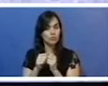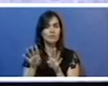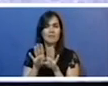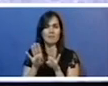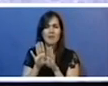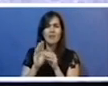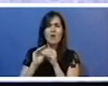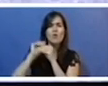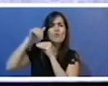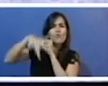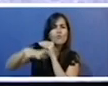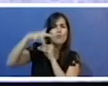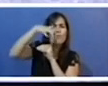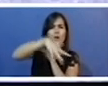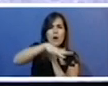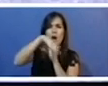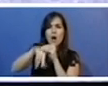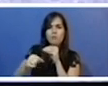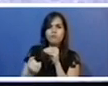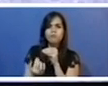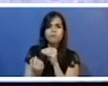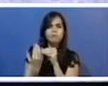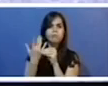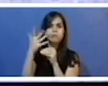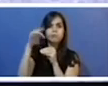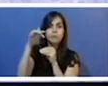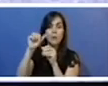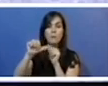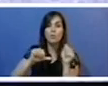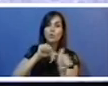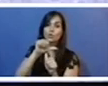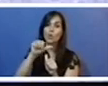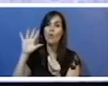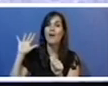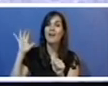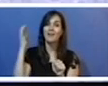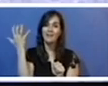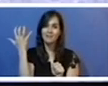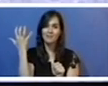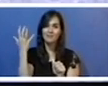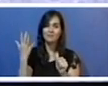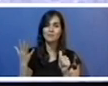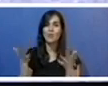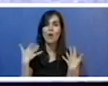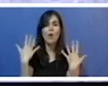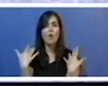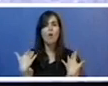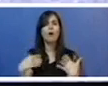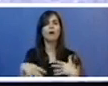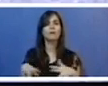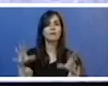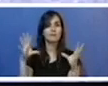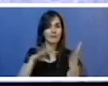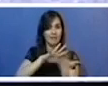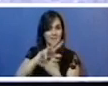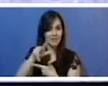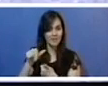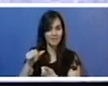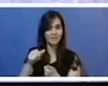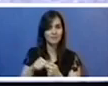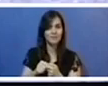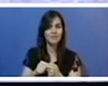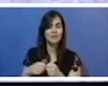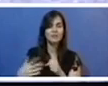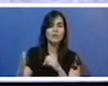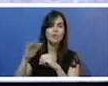em erupção naquela época, mudou completamente o clima da Terra. Esses gases lançados na atmosfera